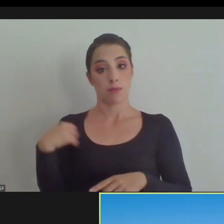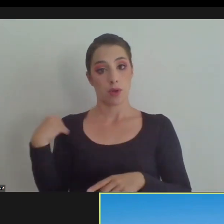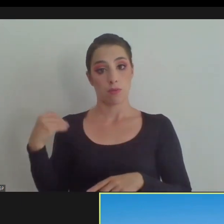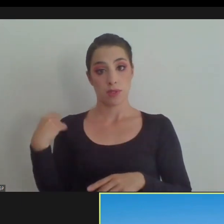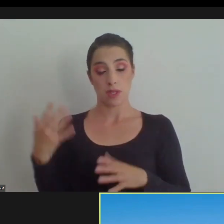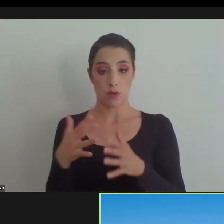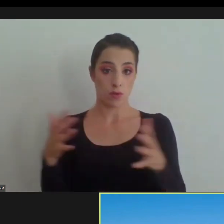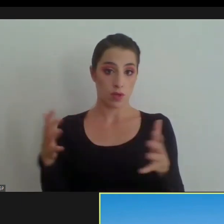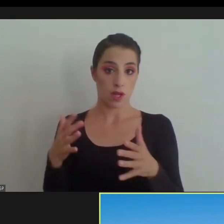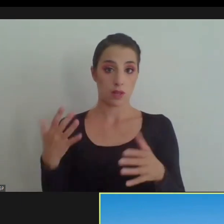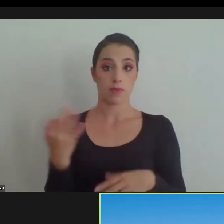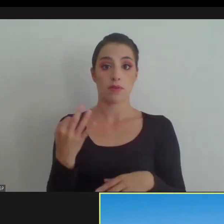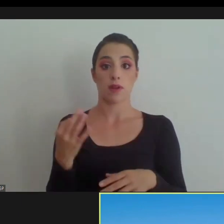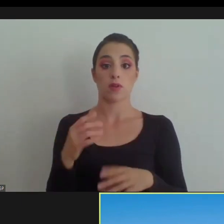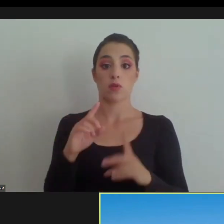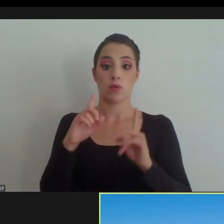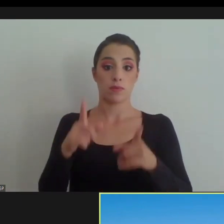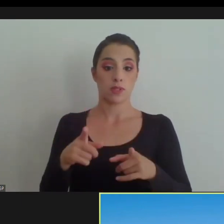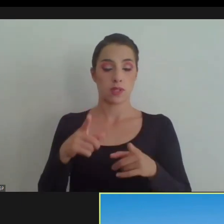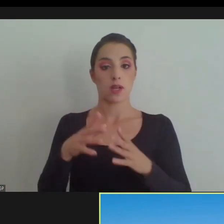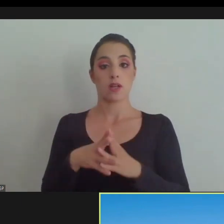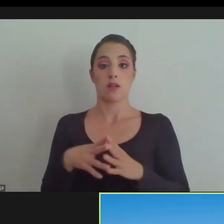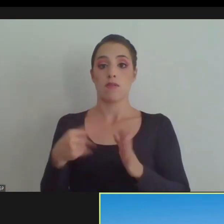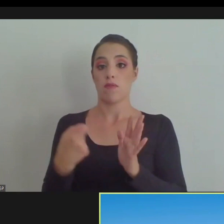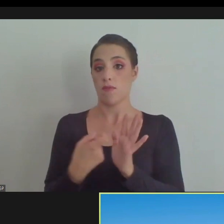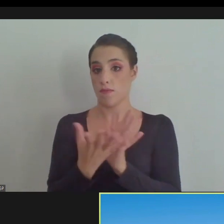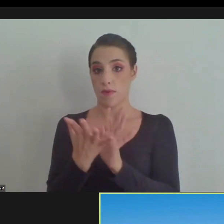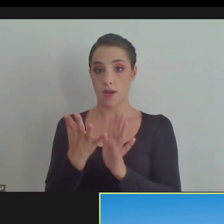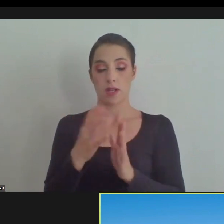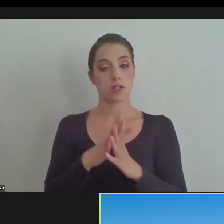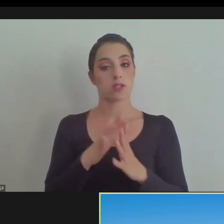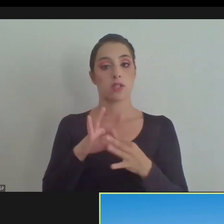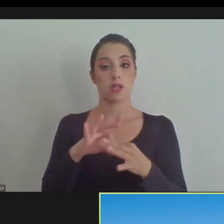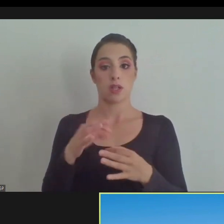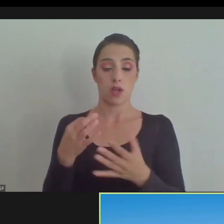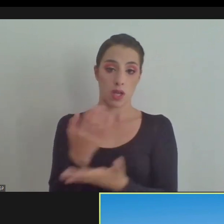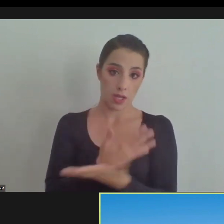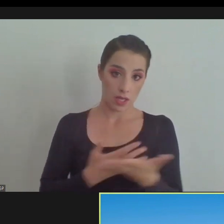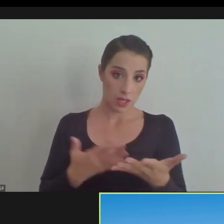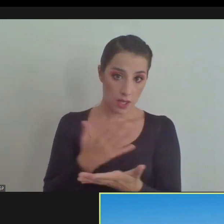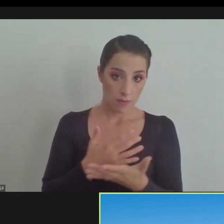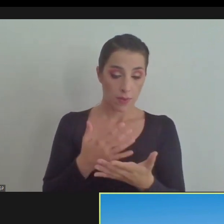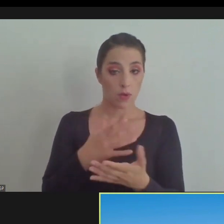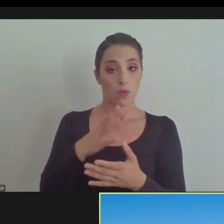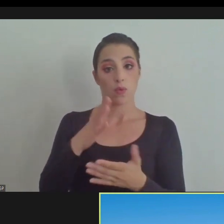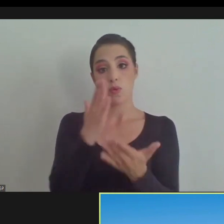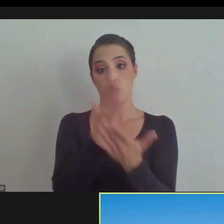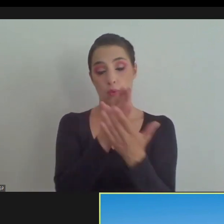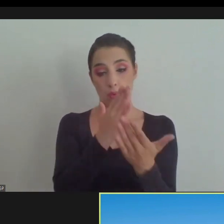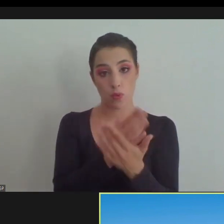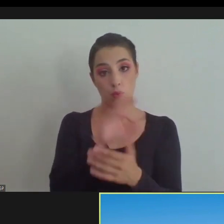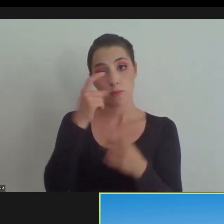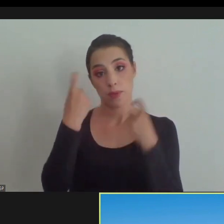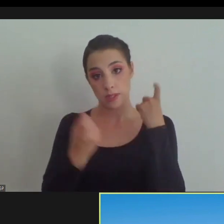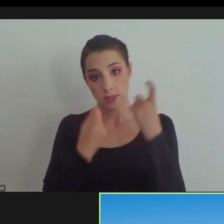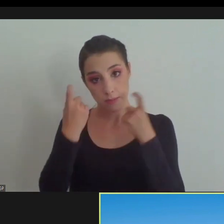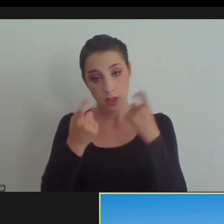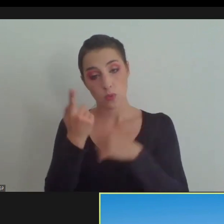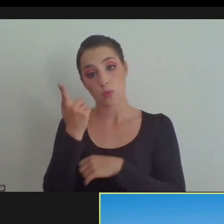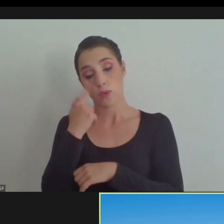que trazer diversidade do ponto de vista académico, do ponto de vista de pensamento, do ponto de vista de